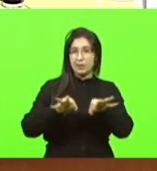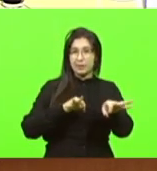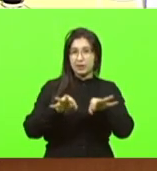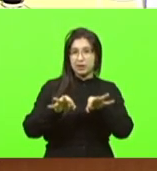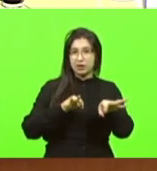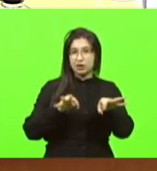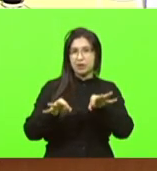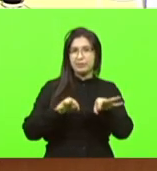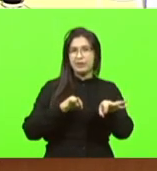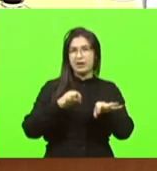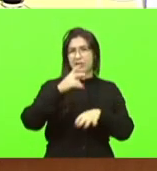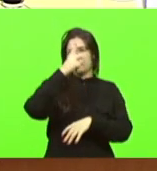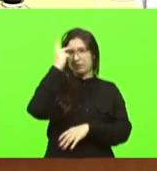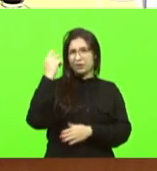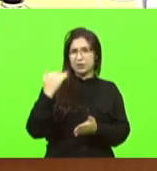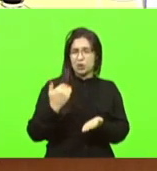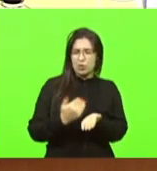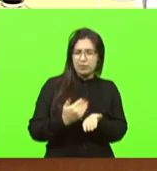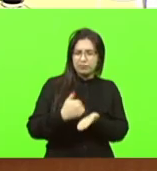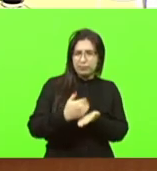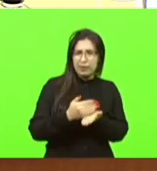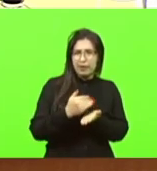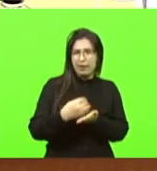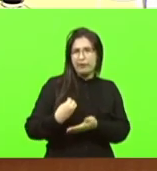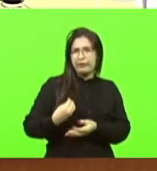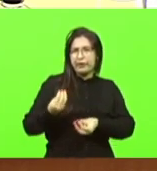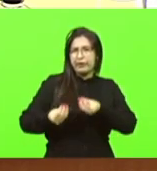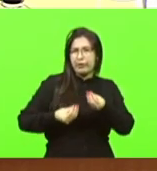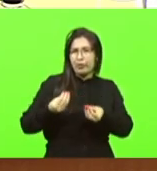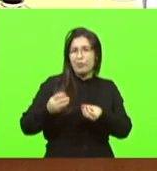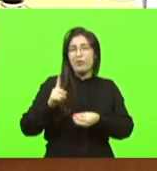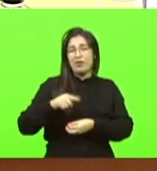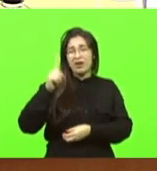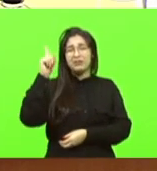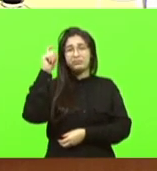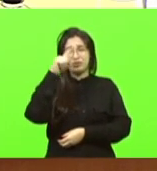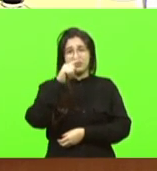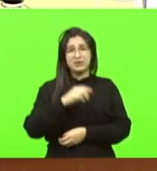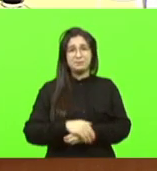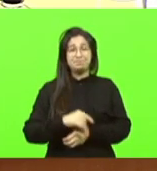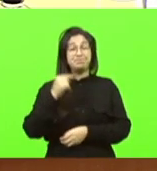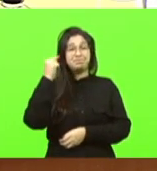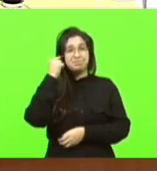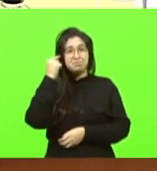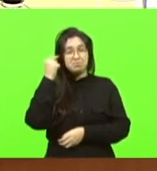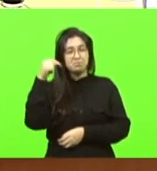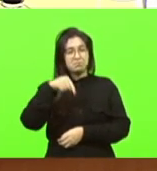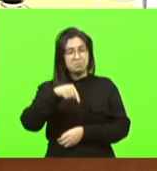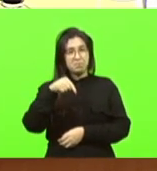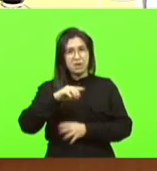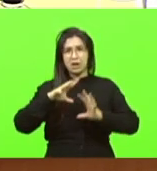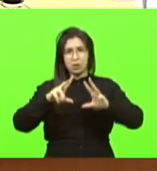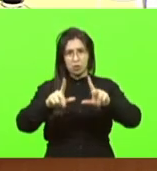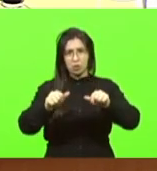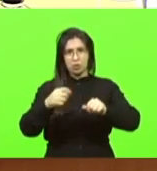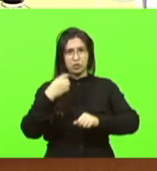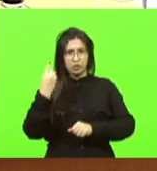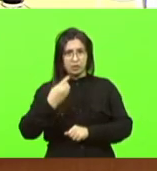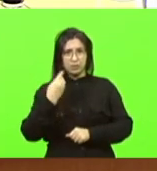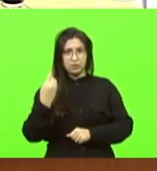pessoa sempre é difícil Oi e o penso que nós estamos aqui todos